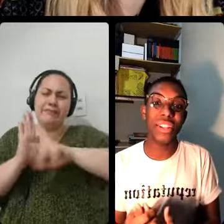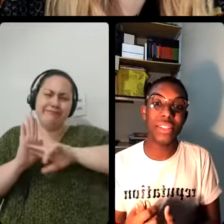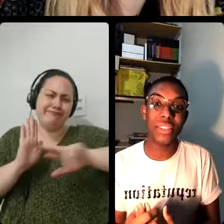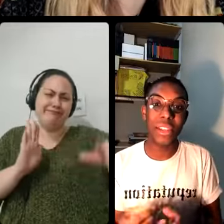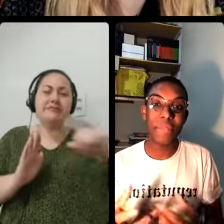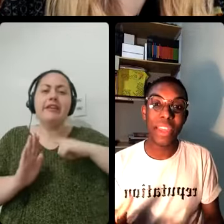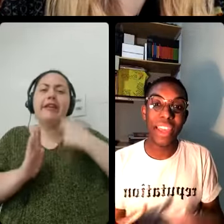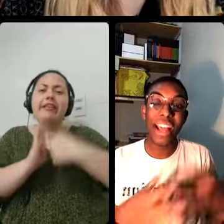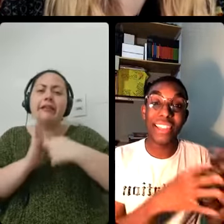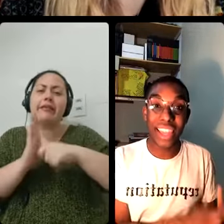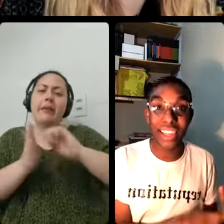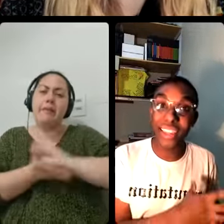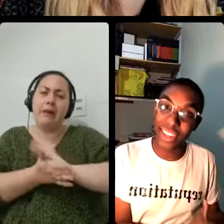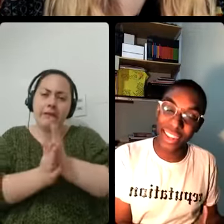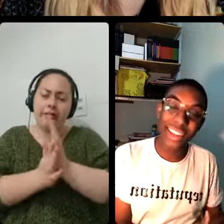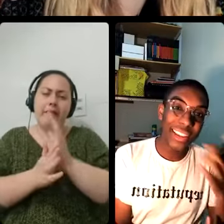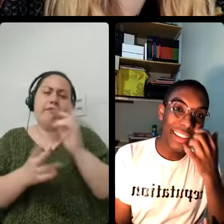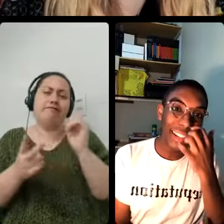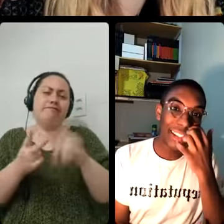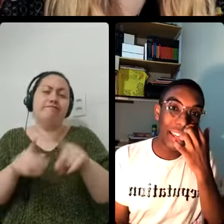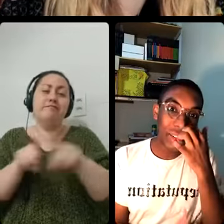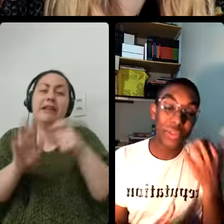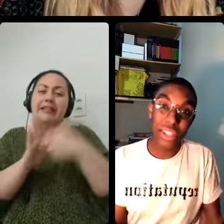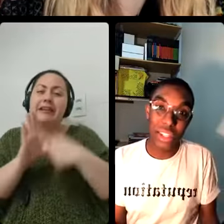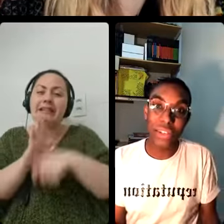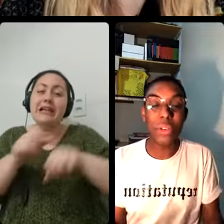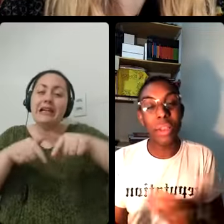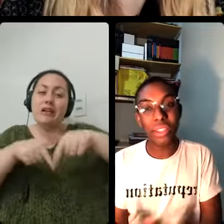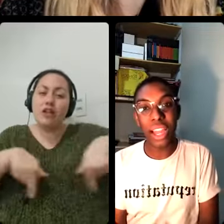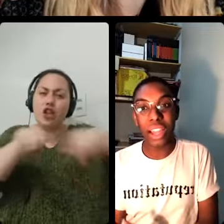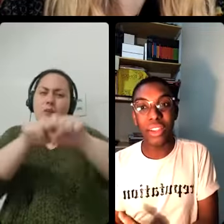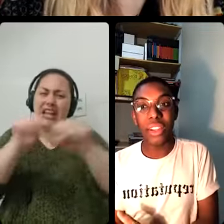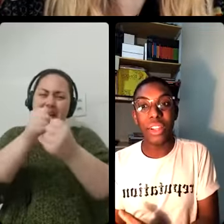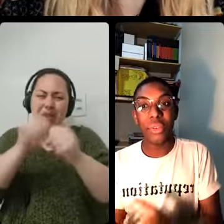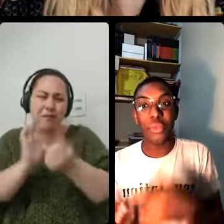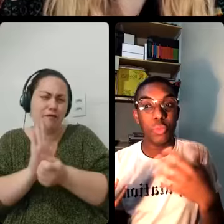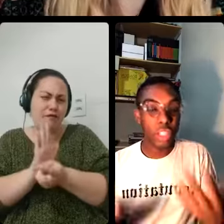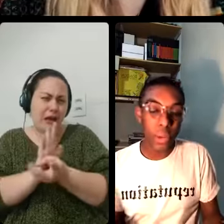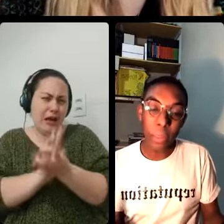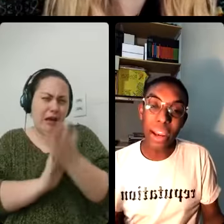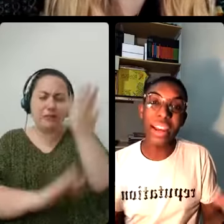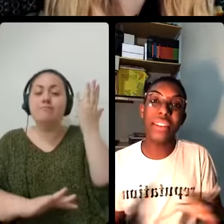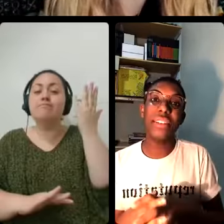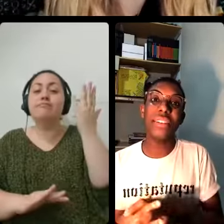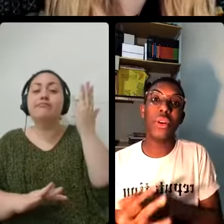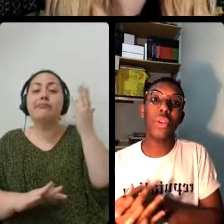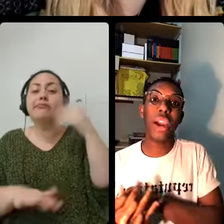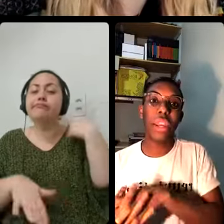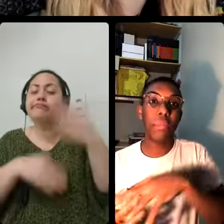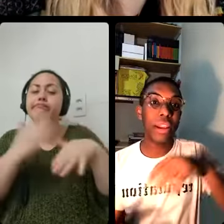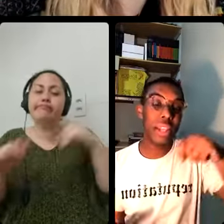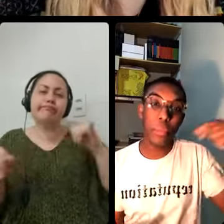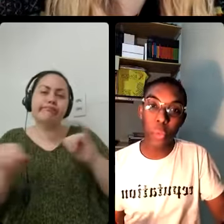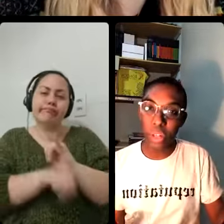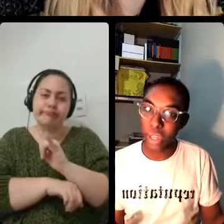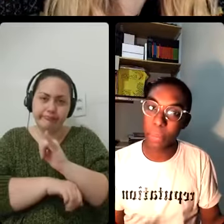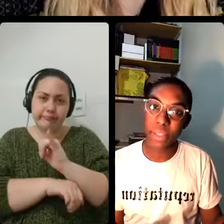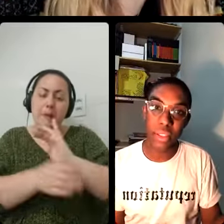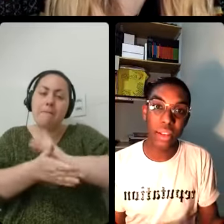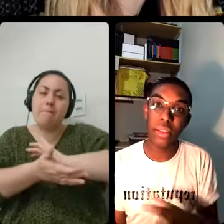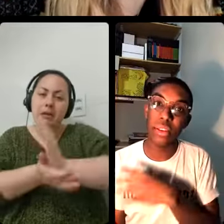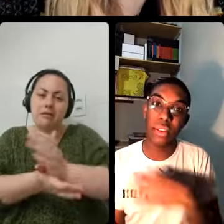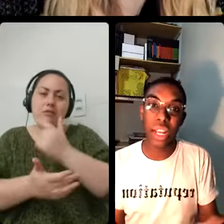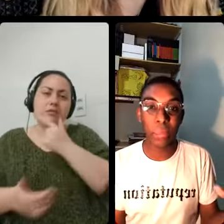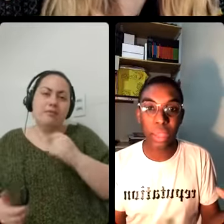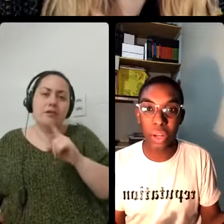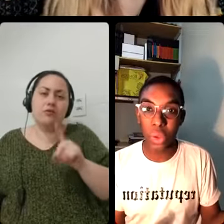várias vezes, né? Até que eles conseguiram matar no Zumbi dos Palmares e colocaram em praça pública a cabeça